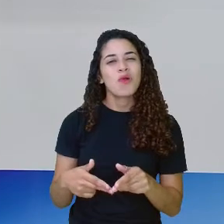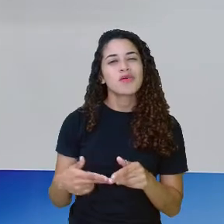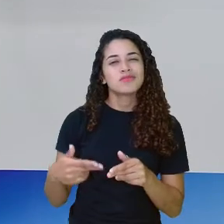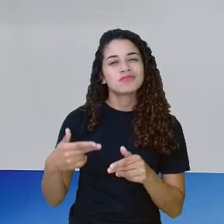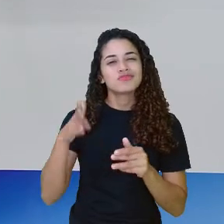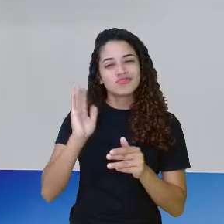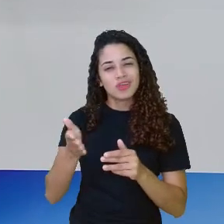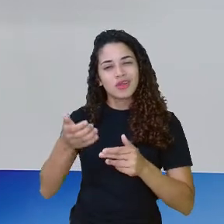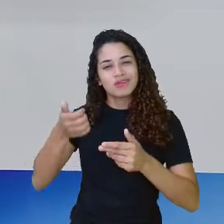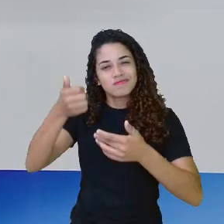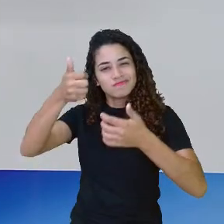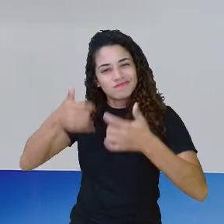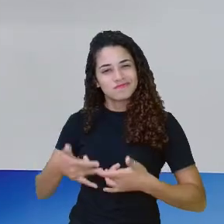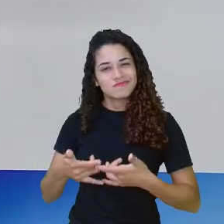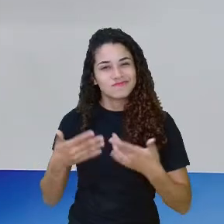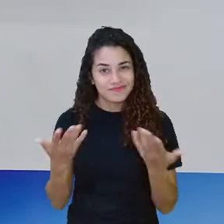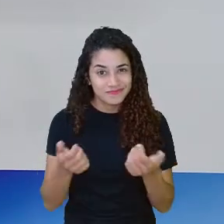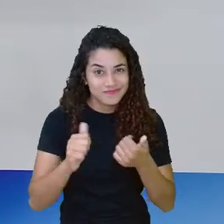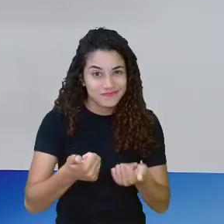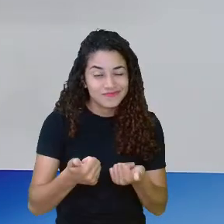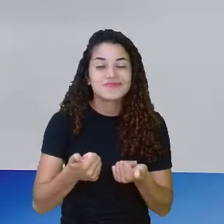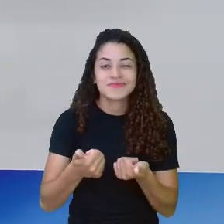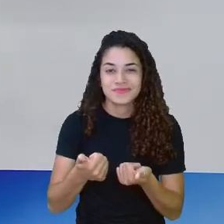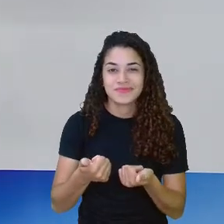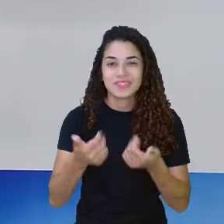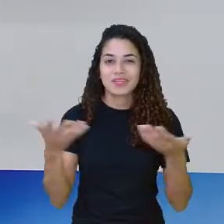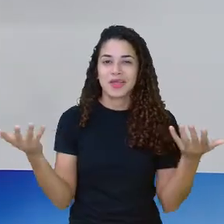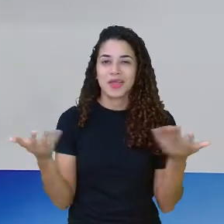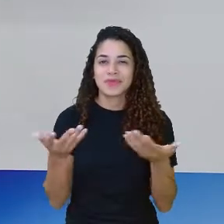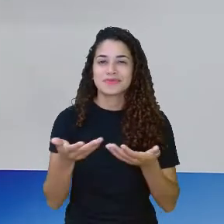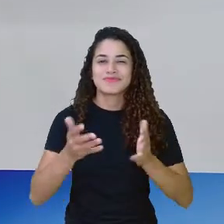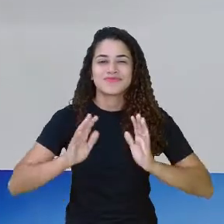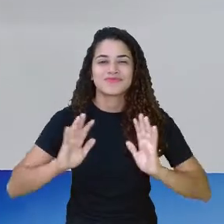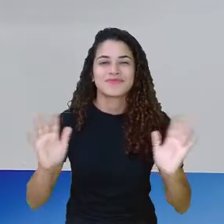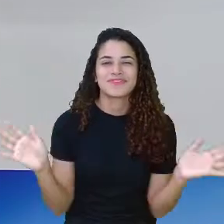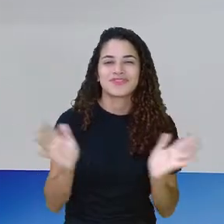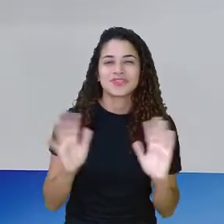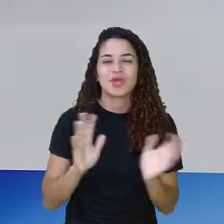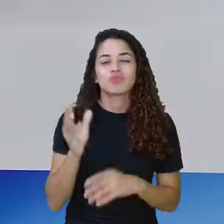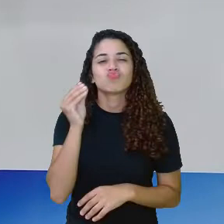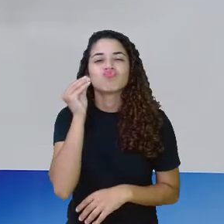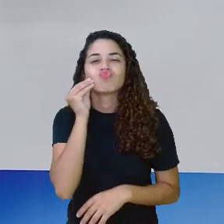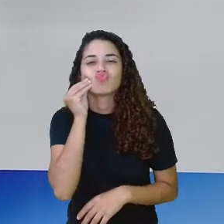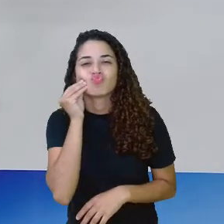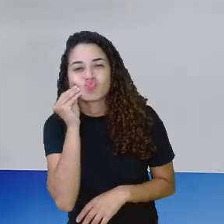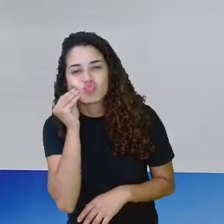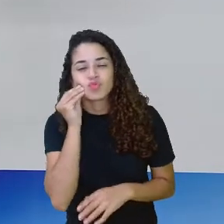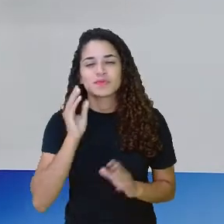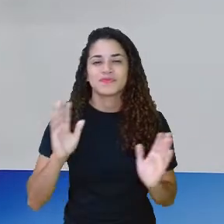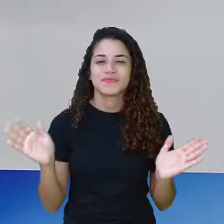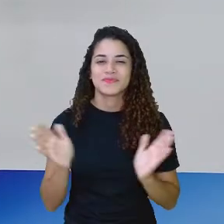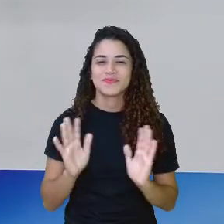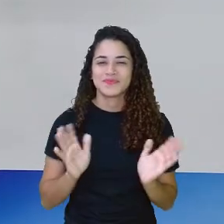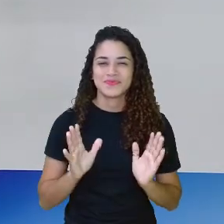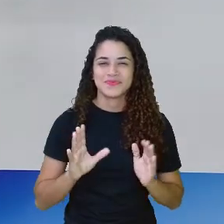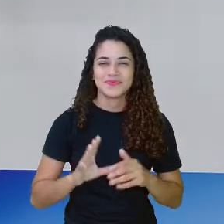da nossa aula. Tá bom assim, minha gente? Então, nós vamos ficando por aqui. Um cheiro